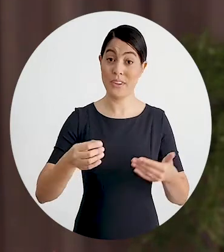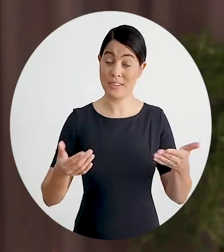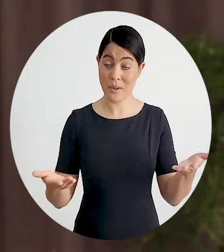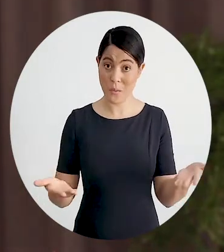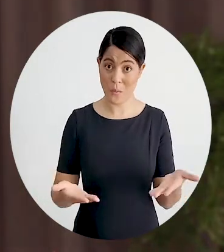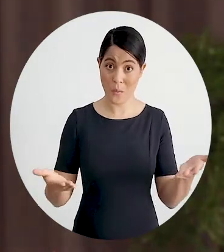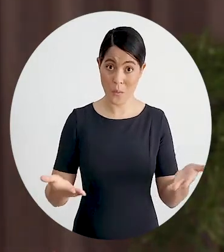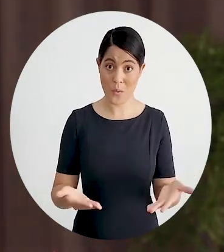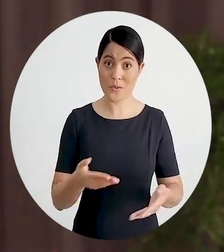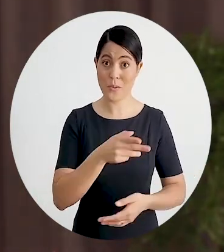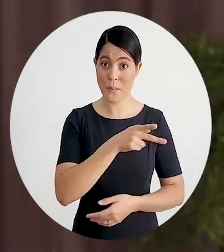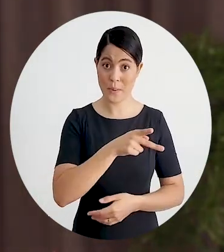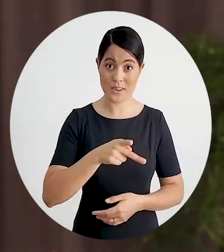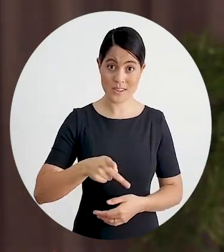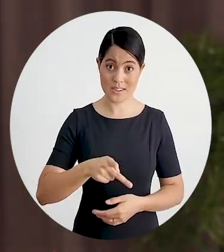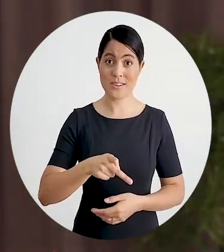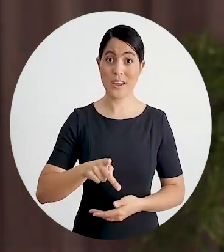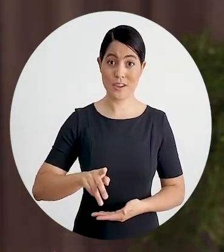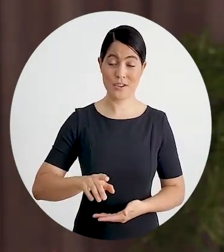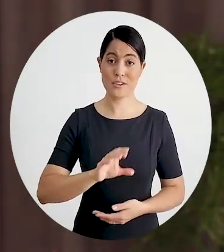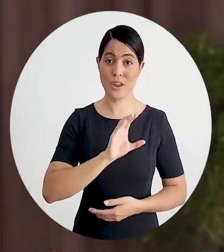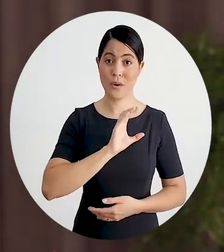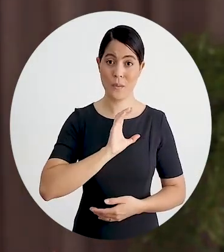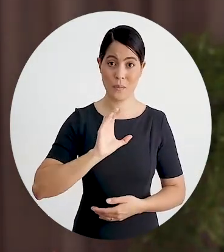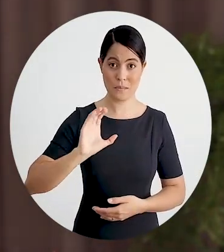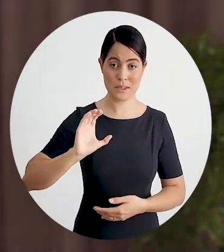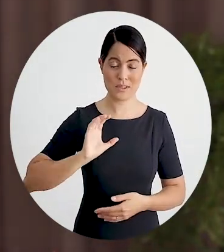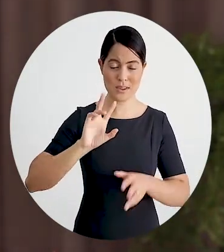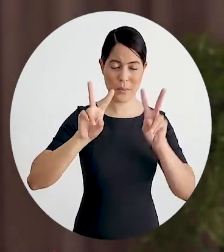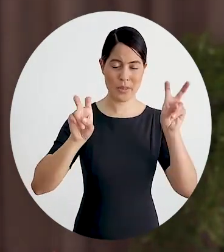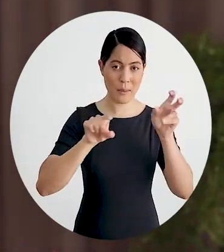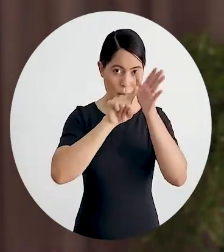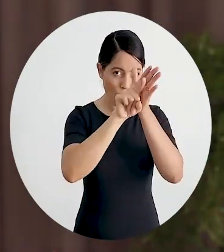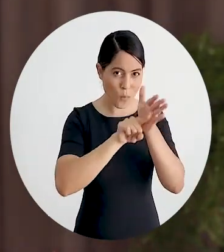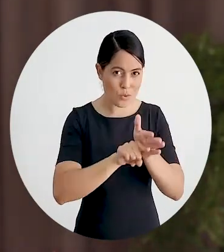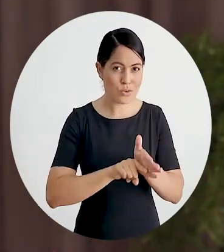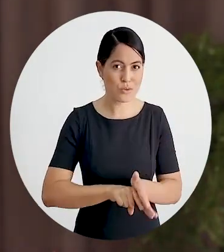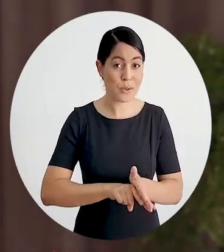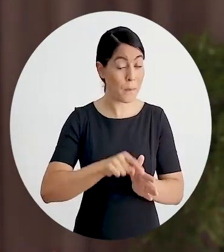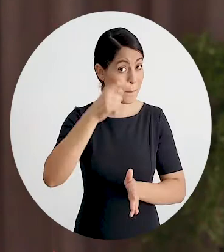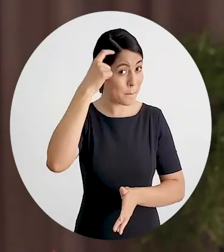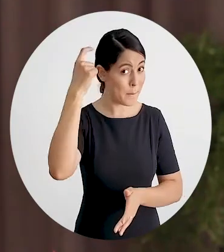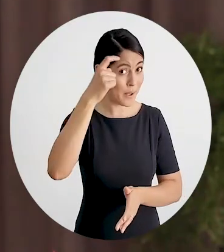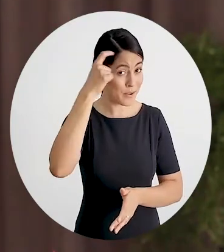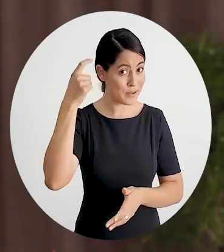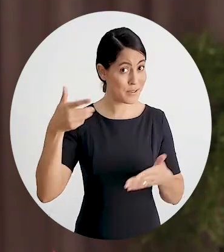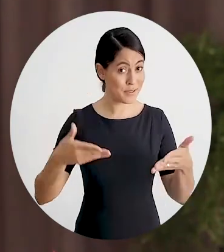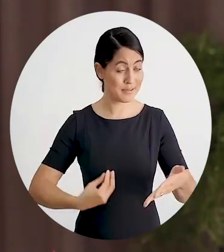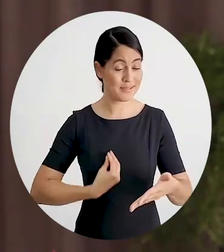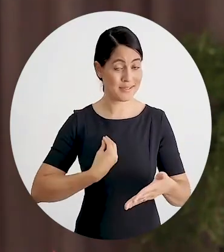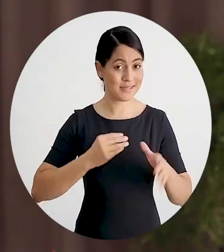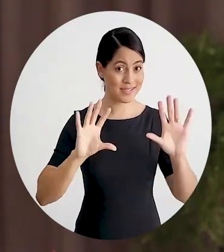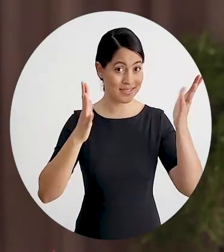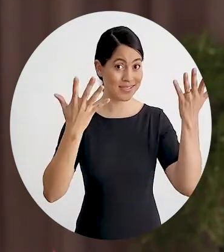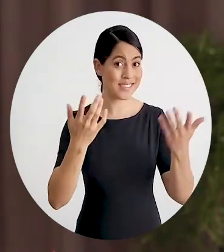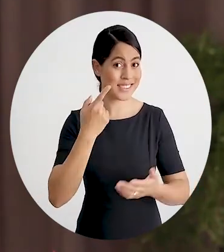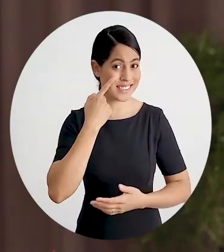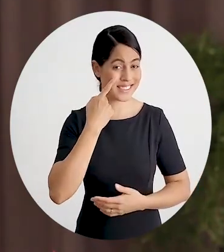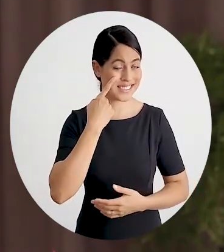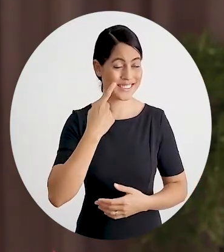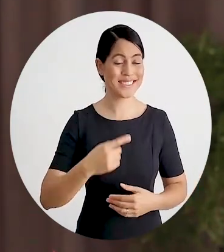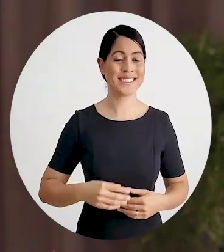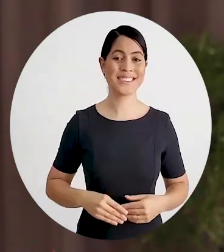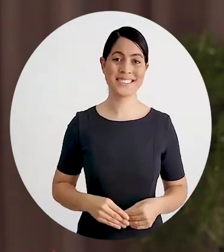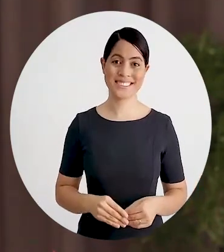Furtado Coelho, presidente da Comissão Nacional de Estudos Constitucionais e membro honorário vitalício da OAB, também comemorou a data com a